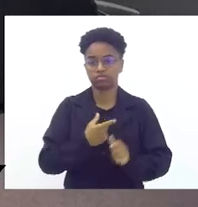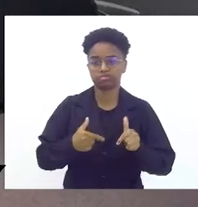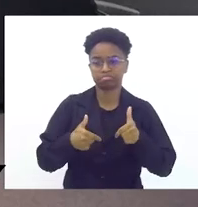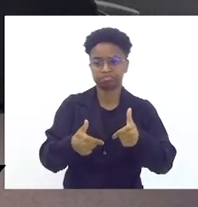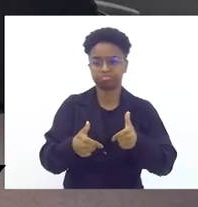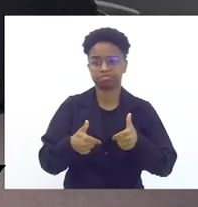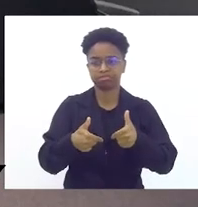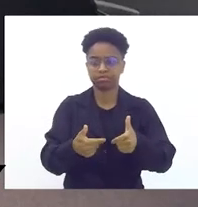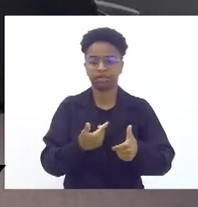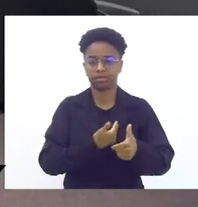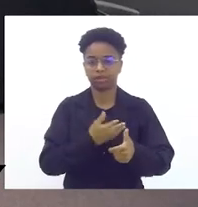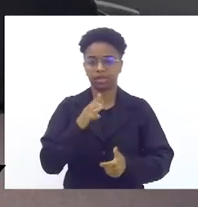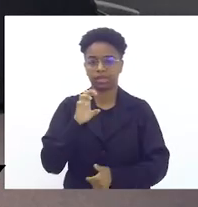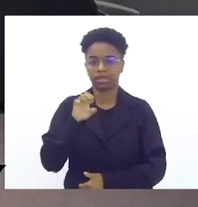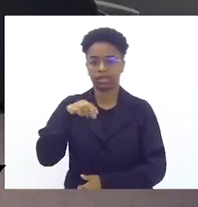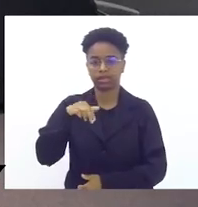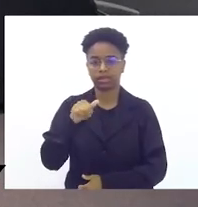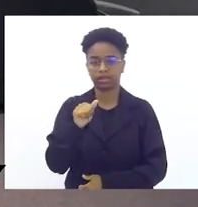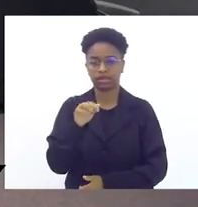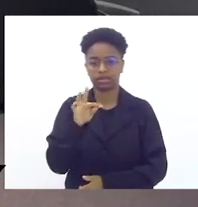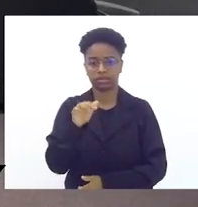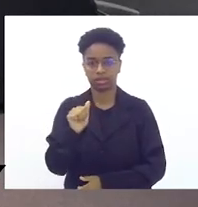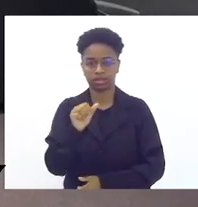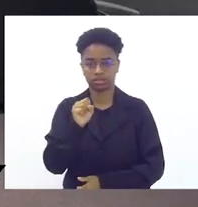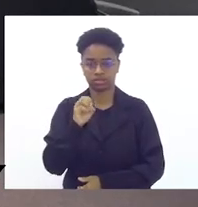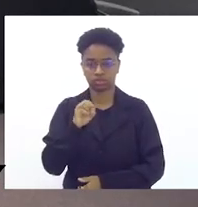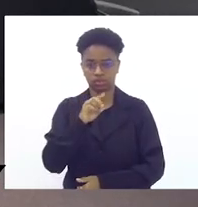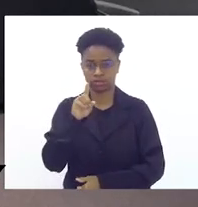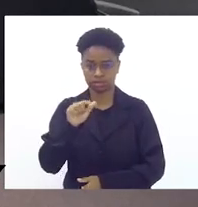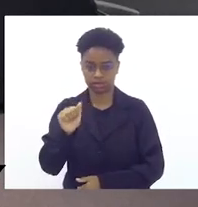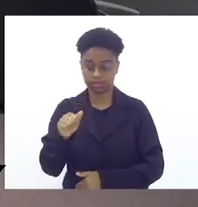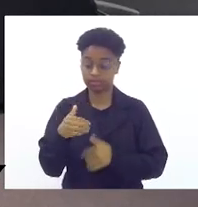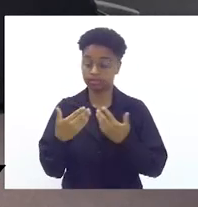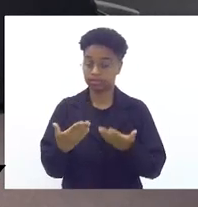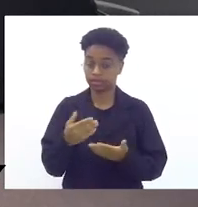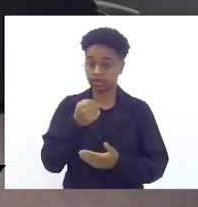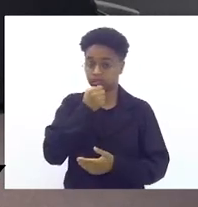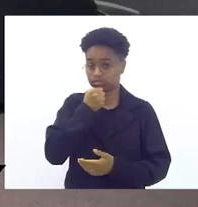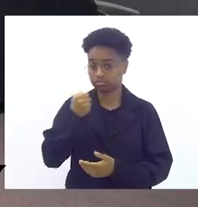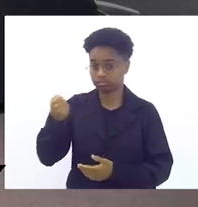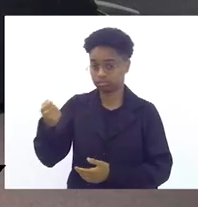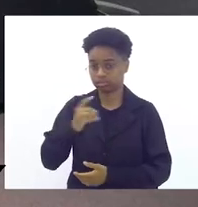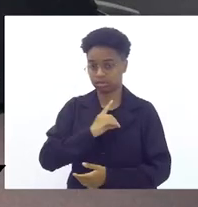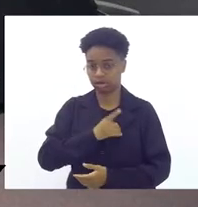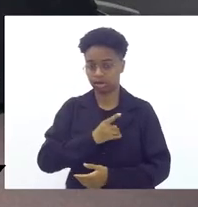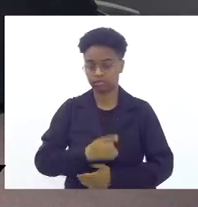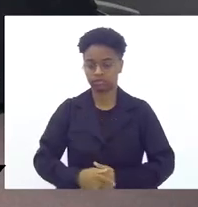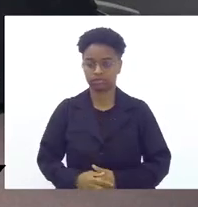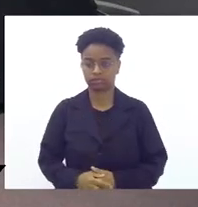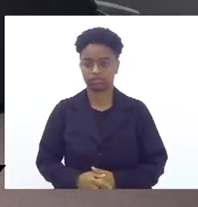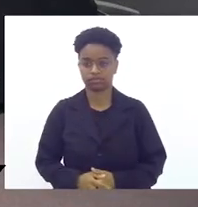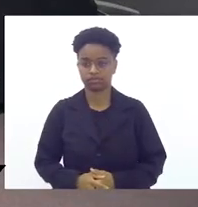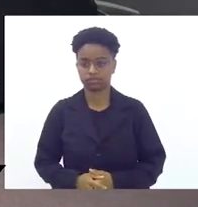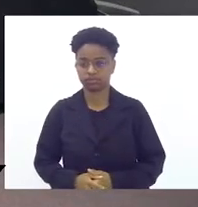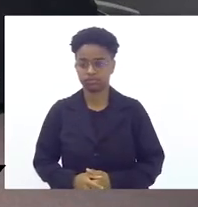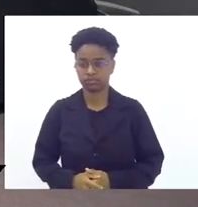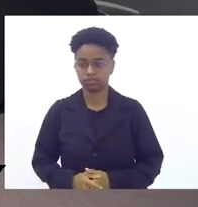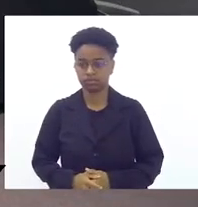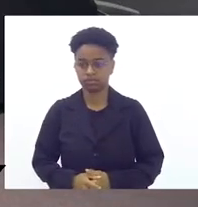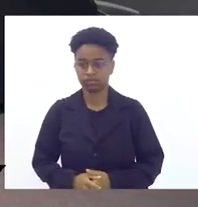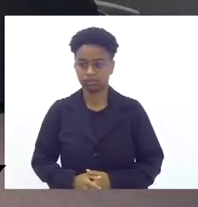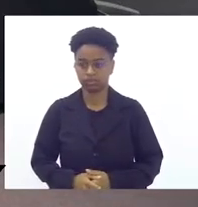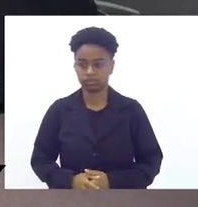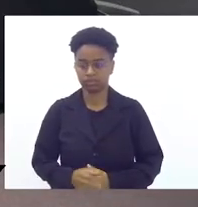companheira Renata Souza então é delegado Carlos Eduardo palavra é sua Bom dia a todos